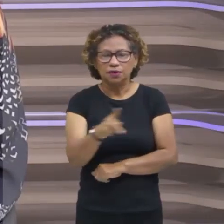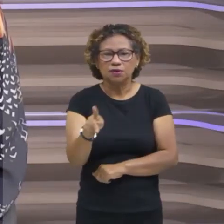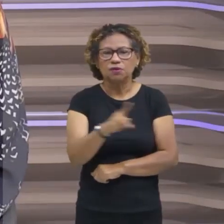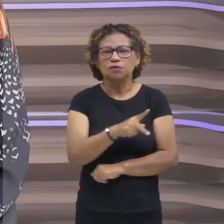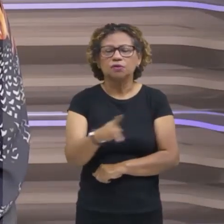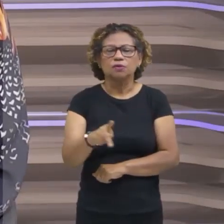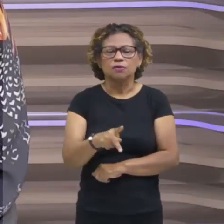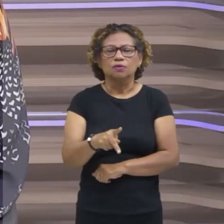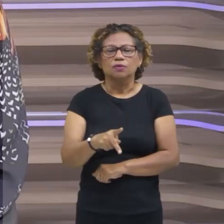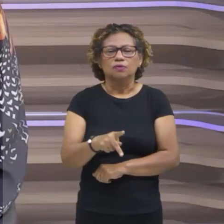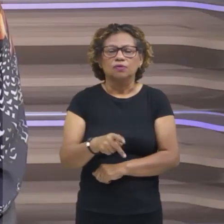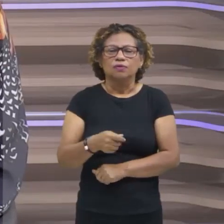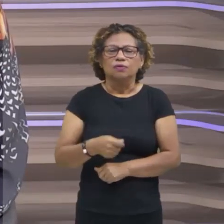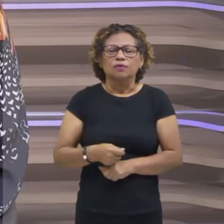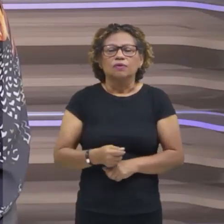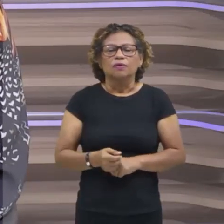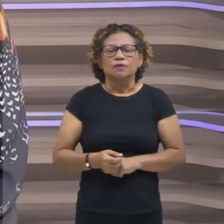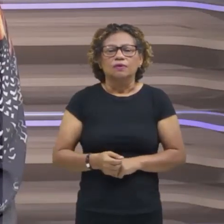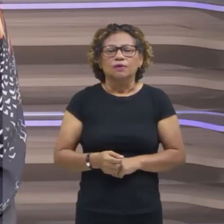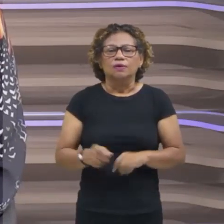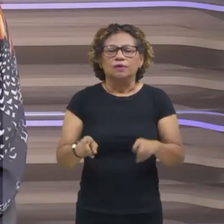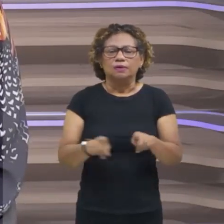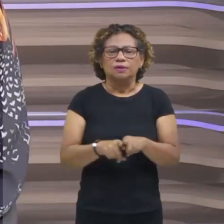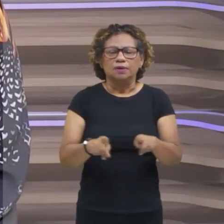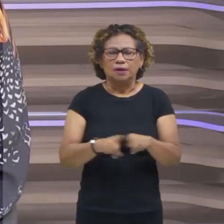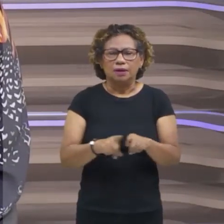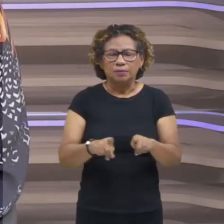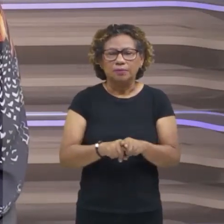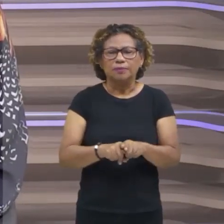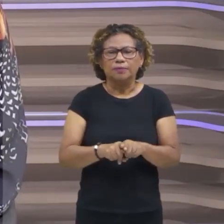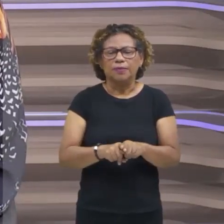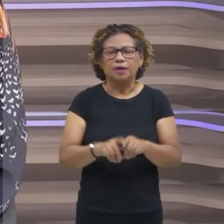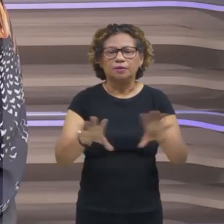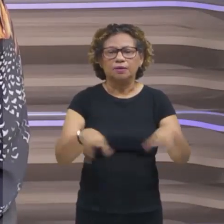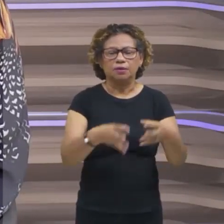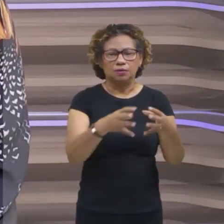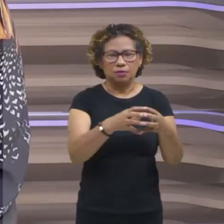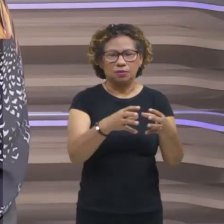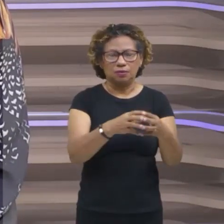incessantemente, incansavelmente, a equipe da Secretaria de Educação,